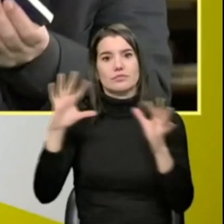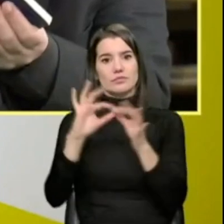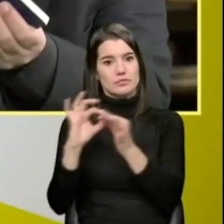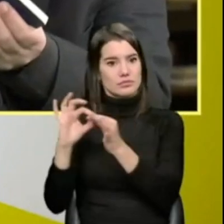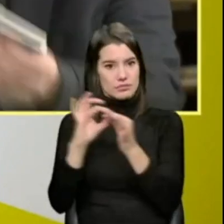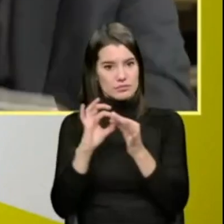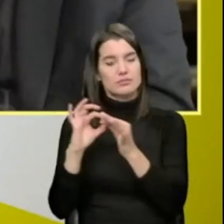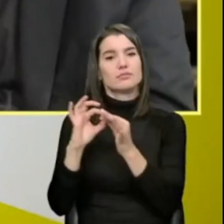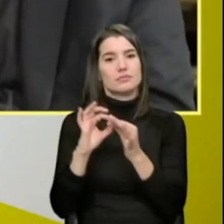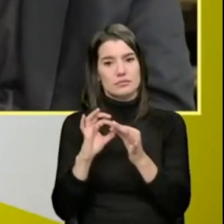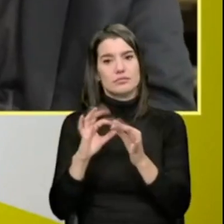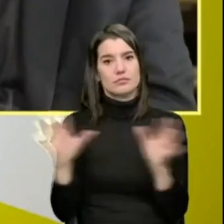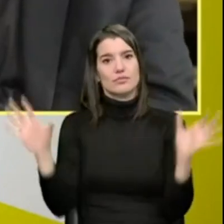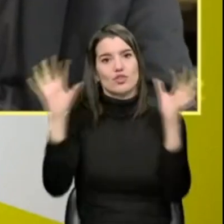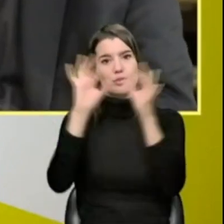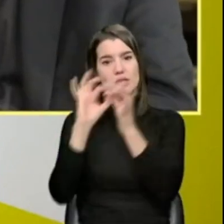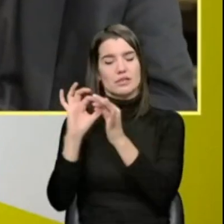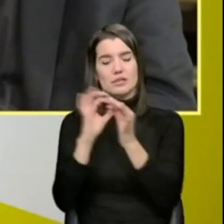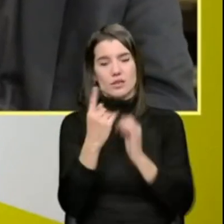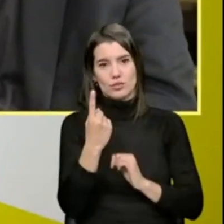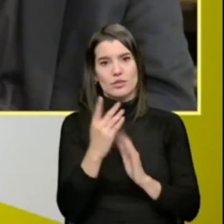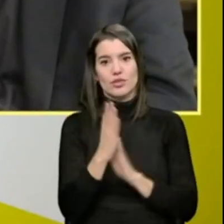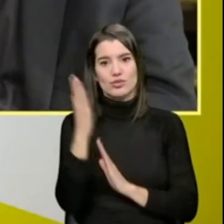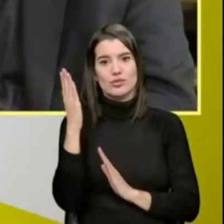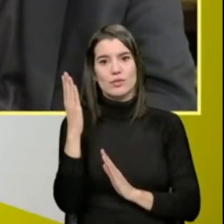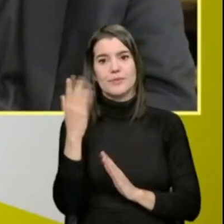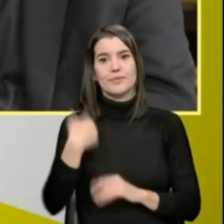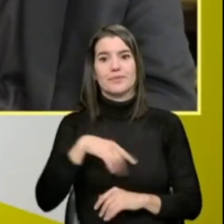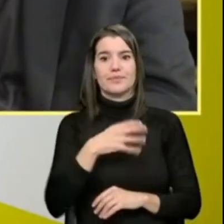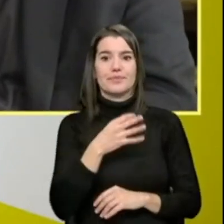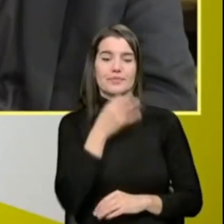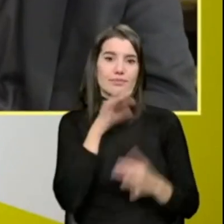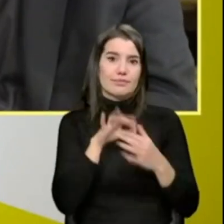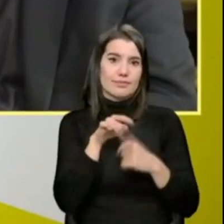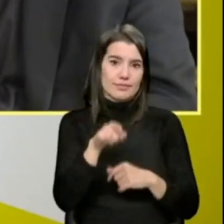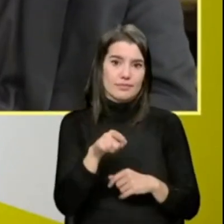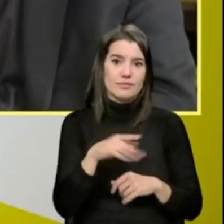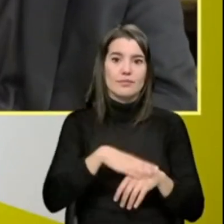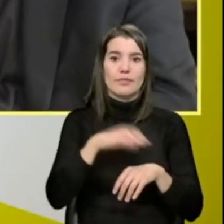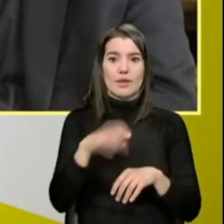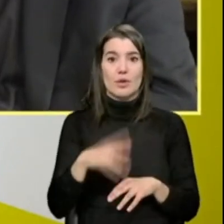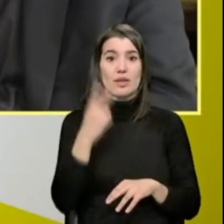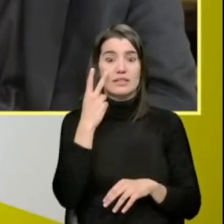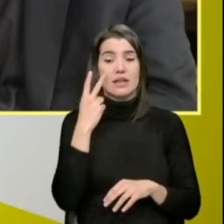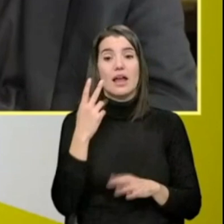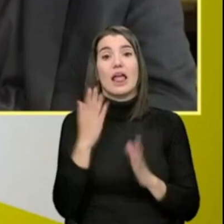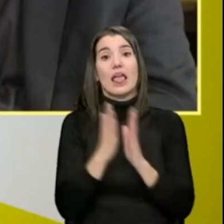tal com o Espírito Santo, que é um só Deus. Portanto, nós falamos, por isso, da encarnação do Deus. Deus